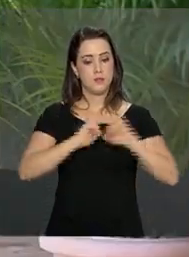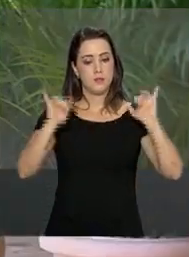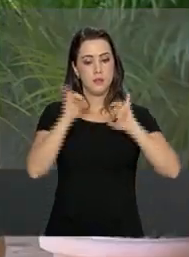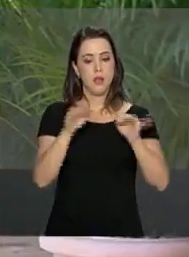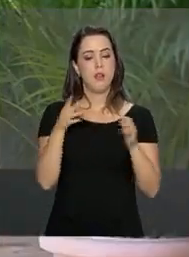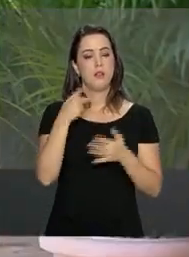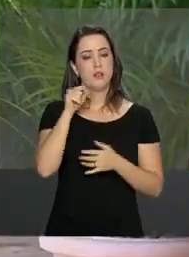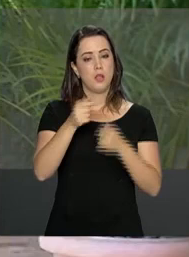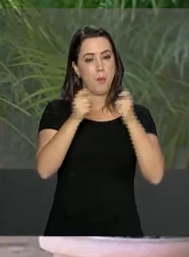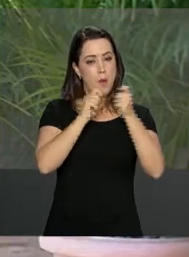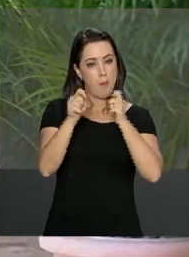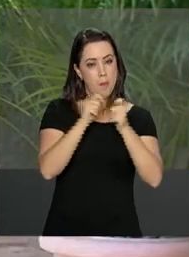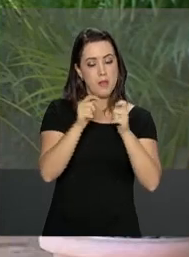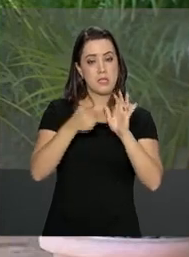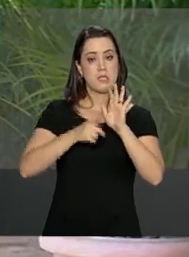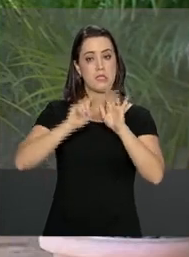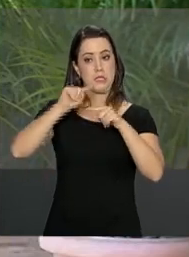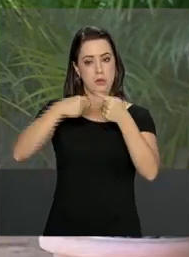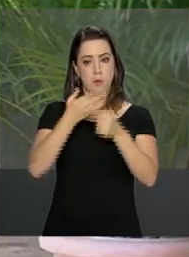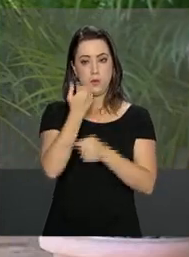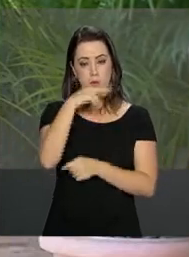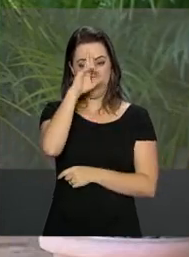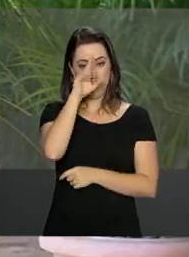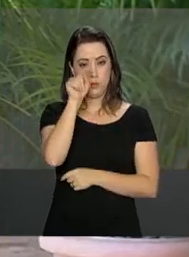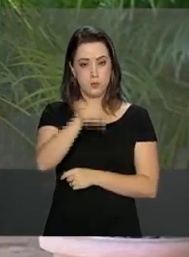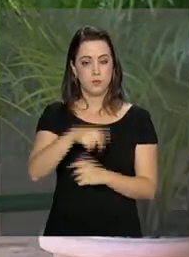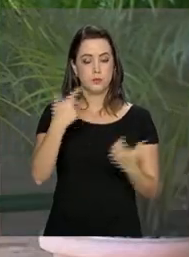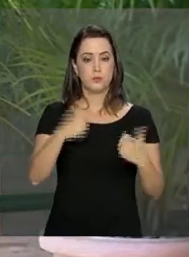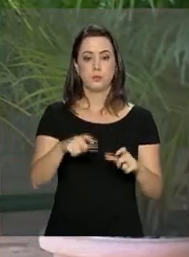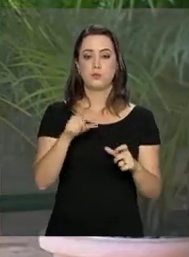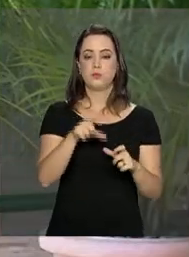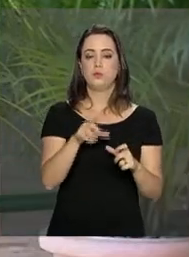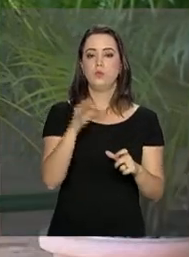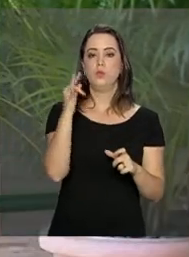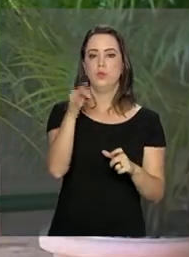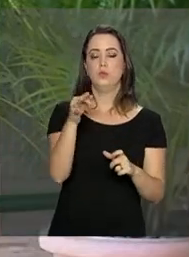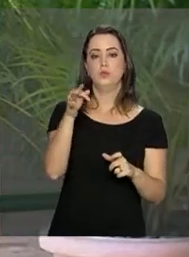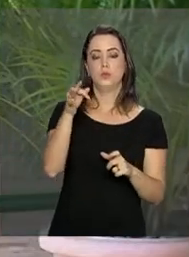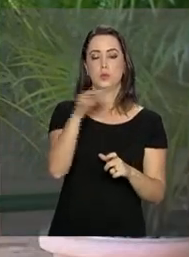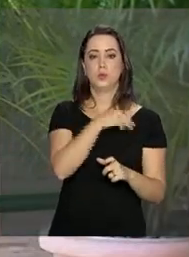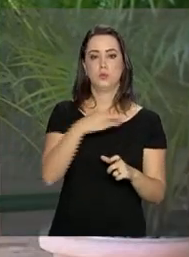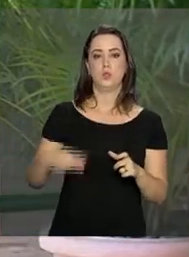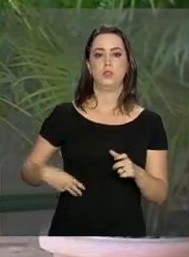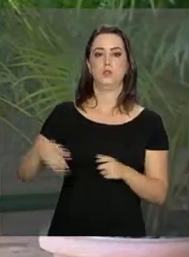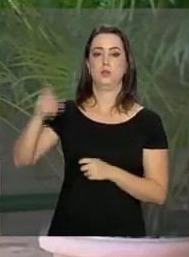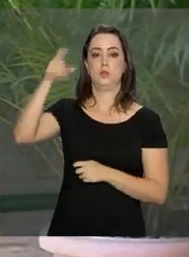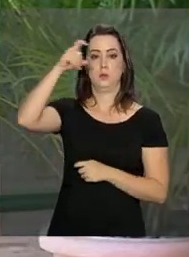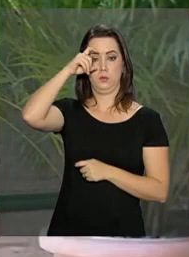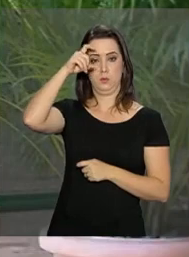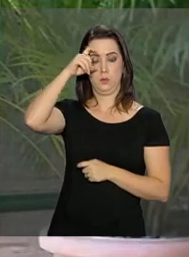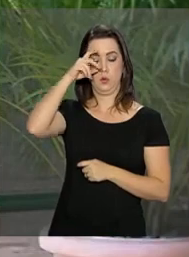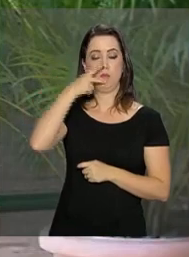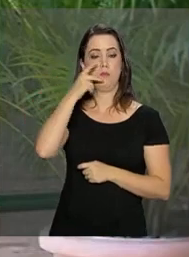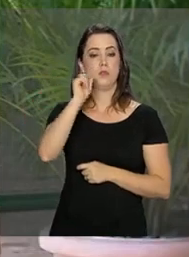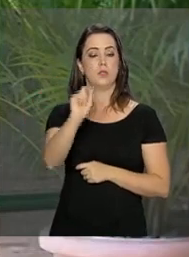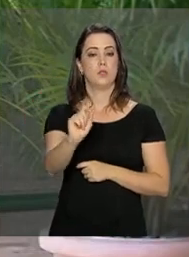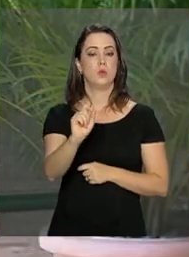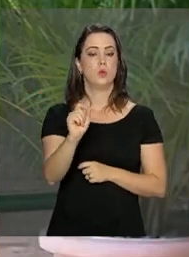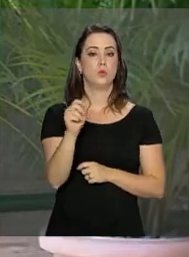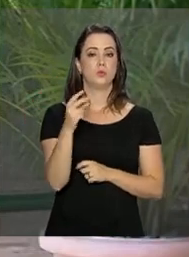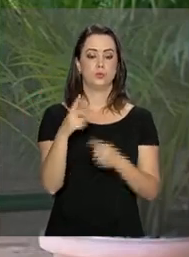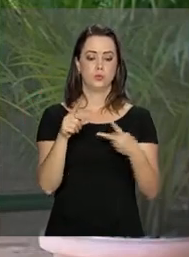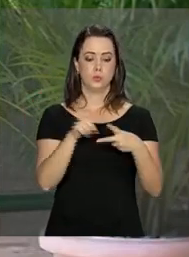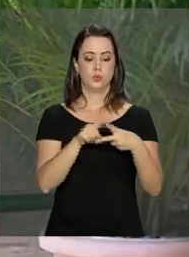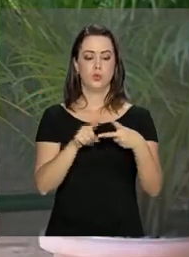que logo depois da hora do almoço no gabinete de transição o futuro ministro da justiça e segurança pública sérgio moro trouxe